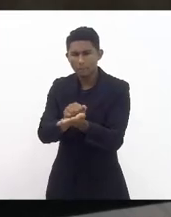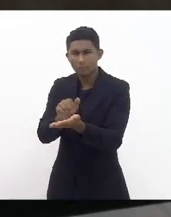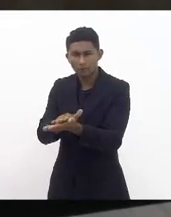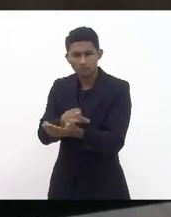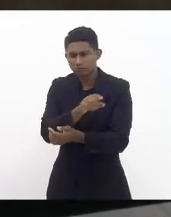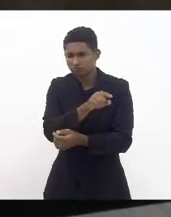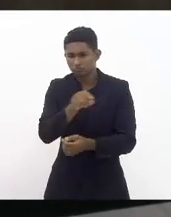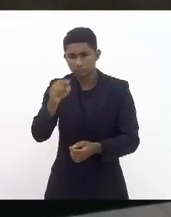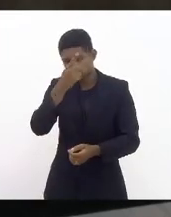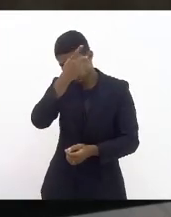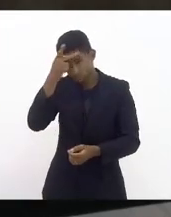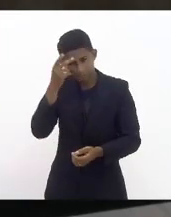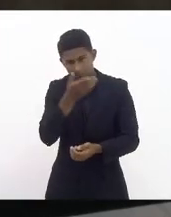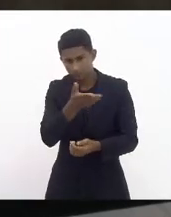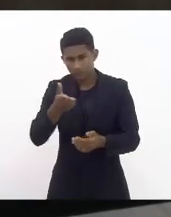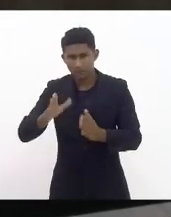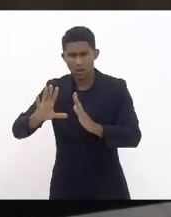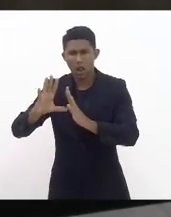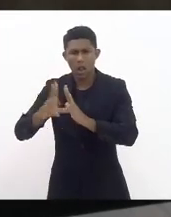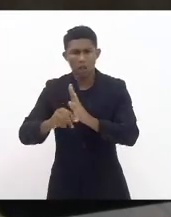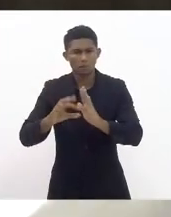que pratiquem roubo, furto,